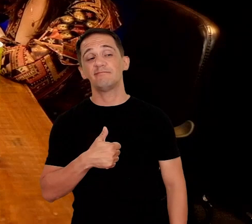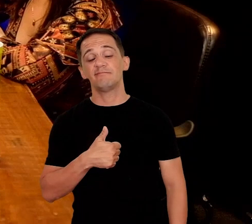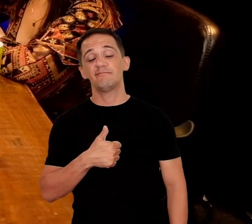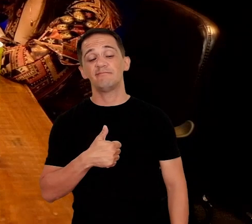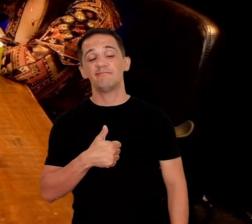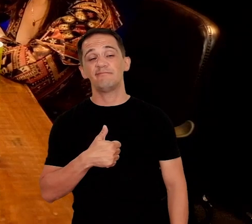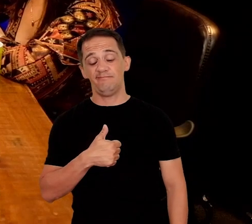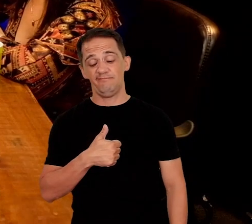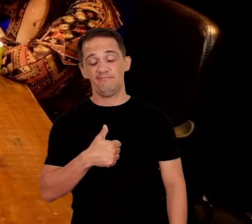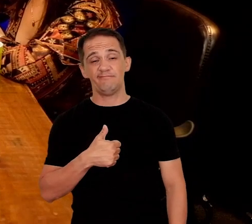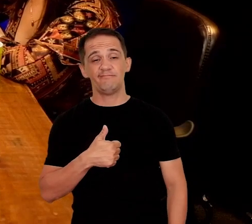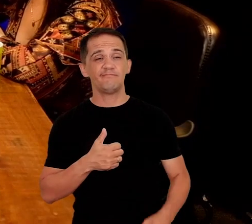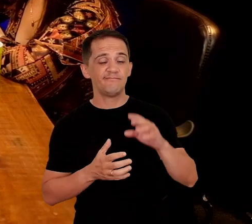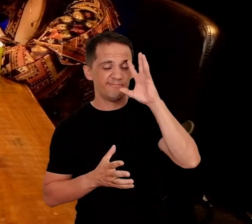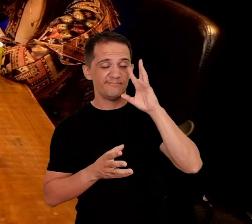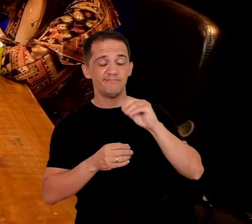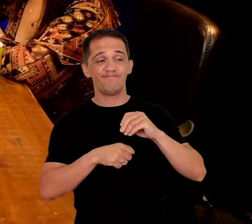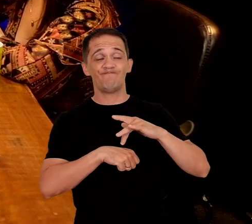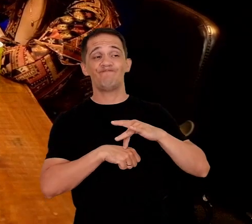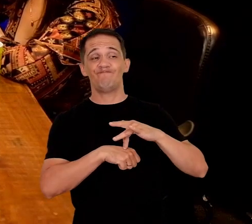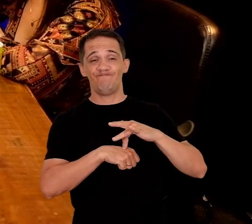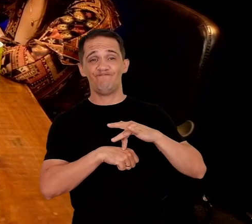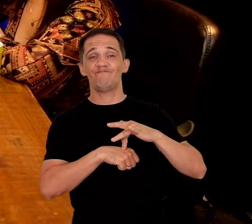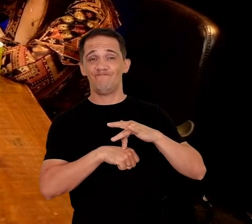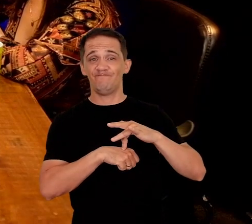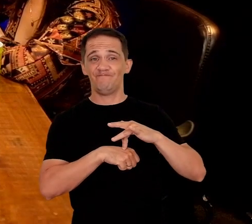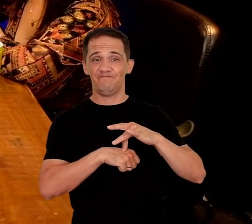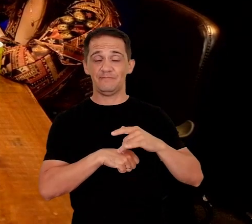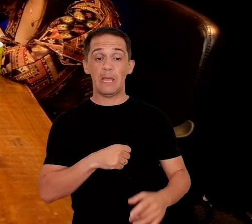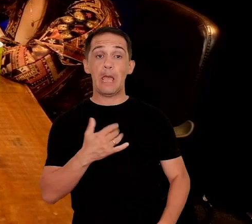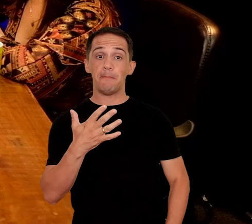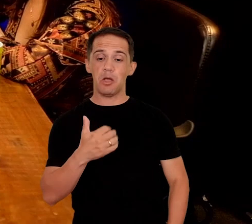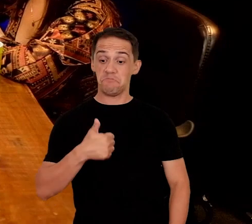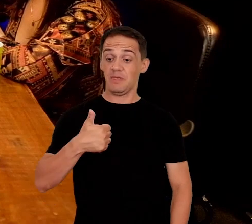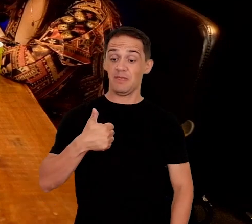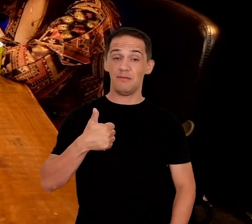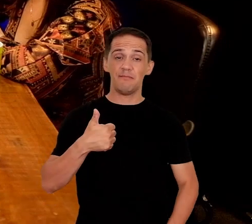então, mas eu nem quero falar sobre isso. Aham. Ou tá bem, ou eles fazem ótimo.